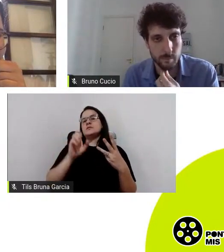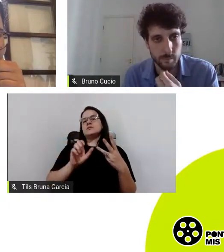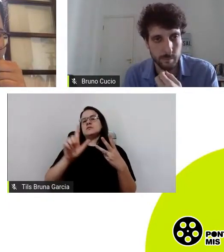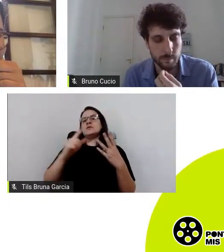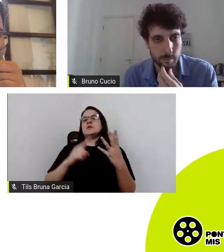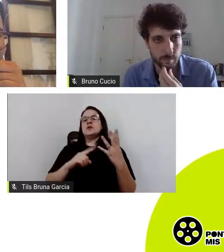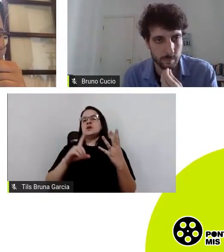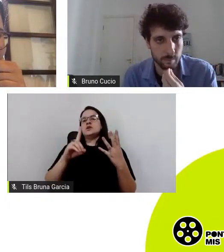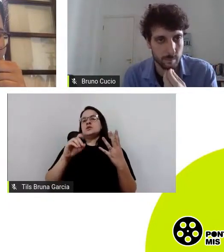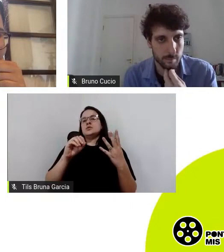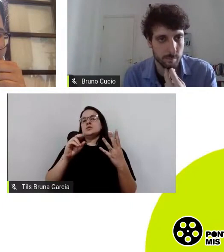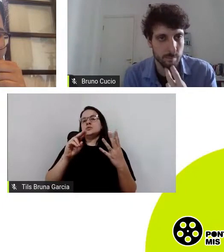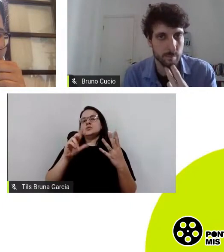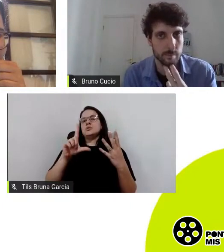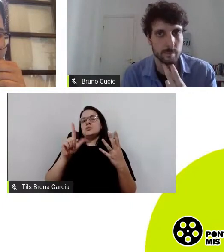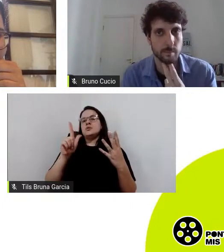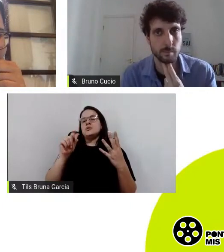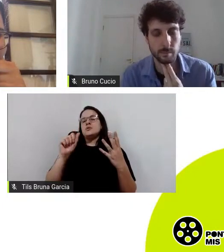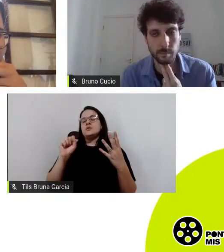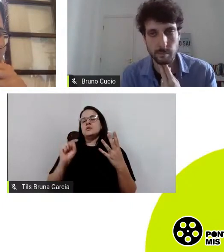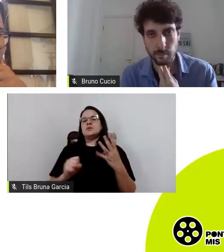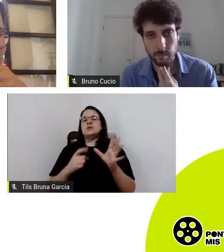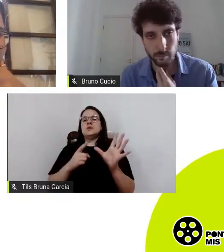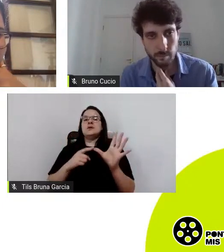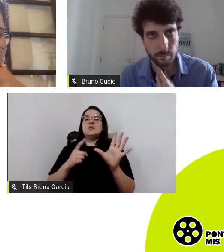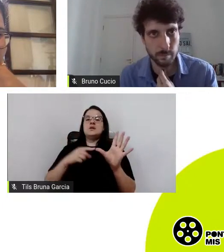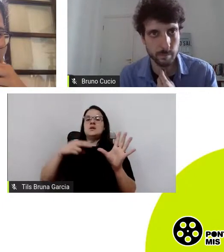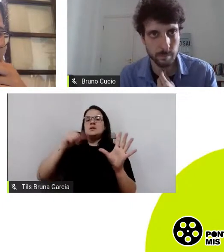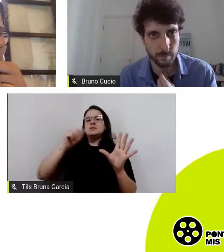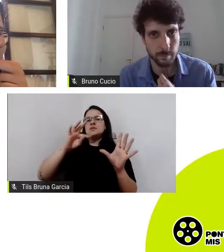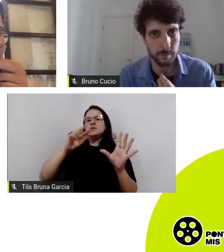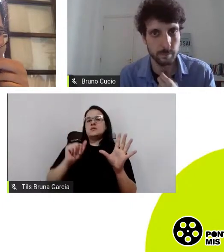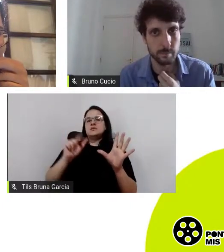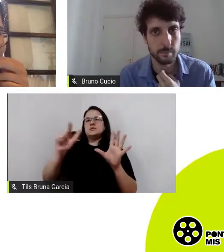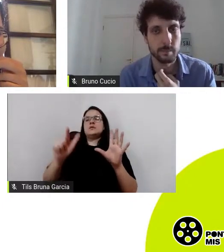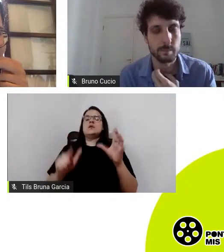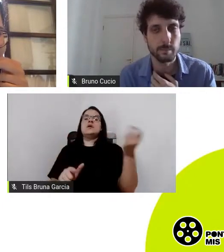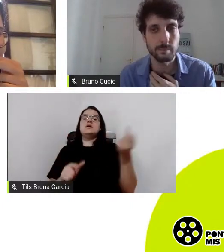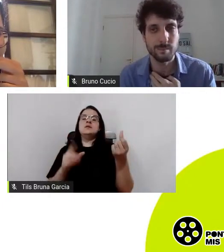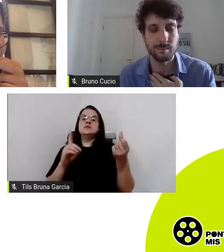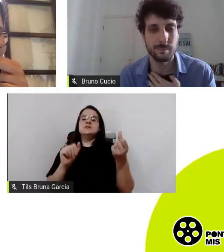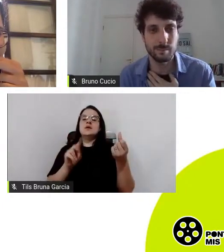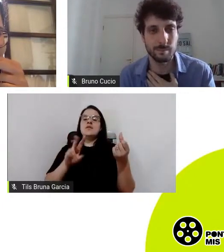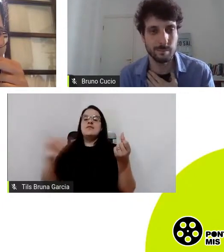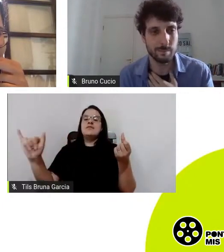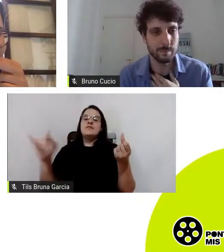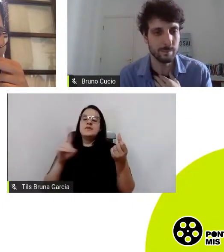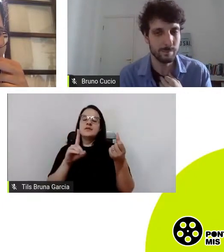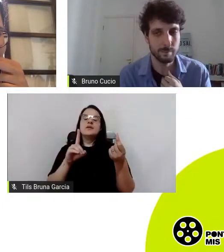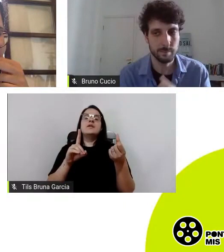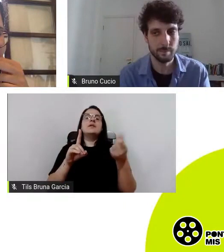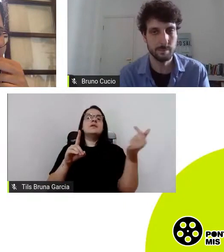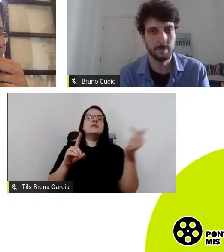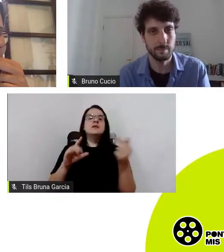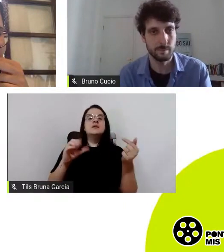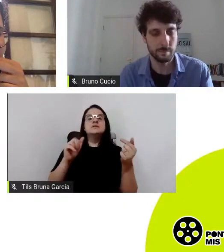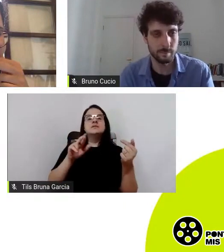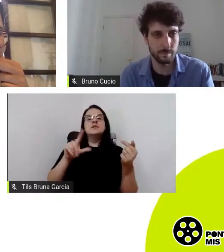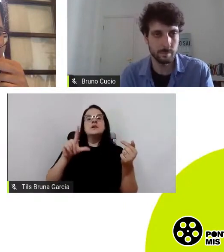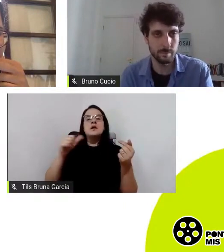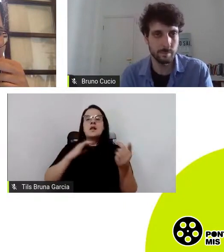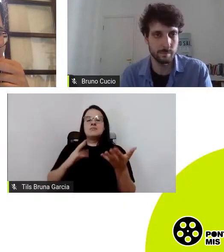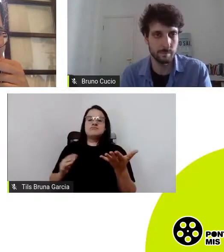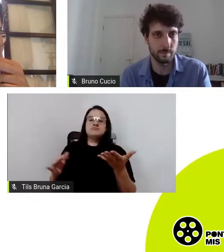Douglas também de Ubatuba, Natal, o Davi Ribeiro, a Carla também de Espírito Santo do Pinhal. São um apanhado, né,